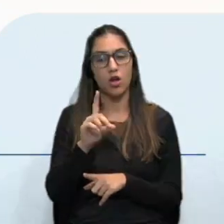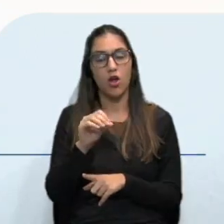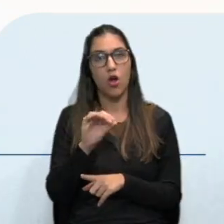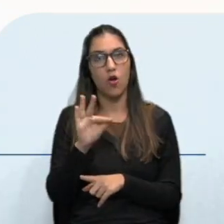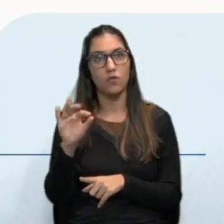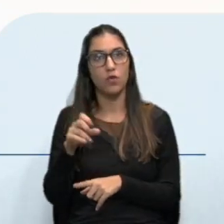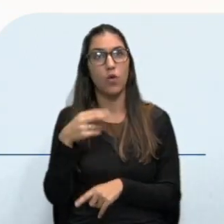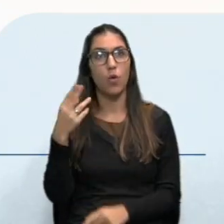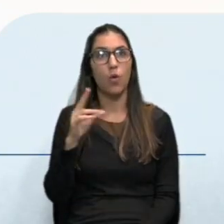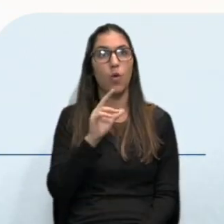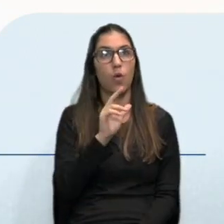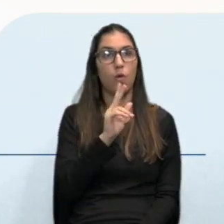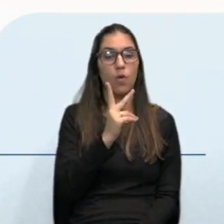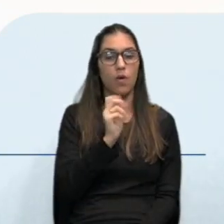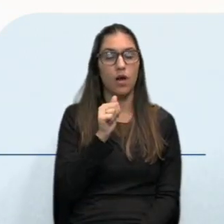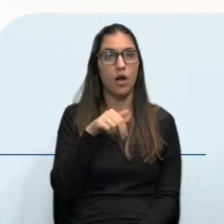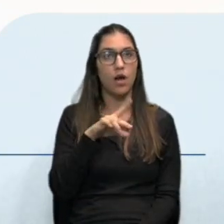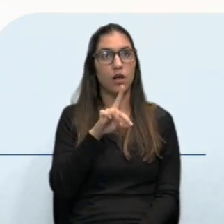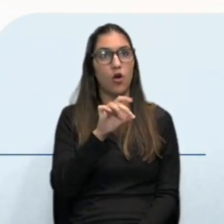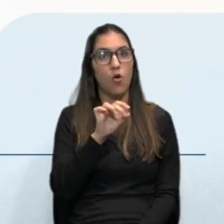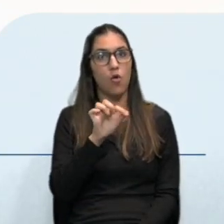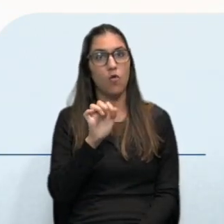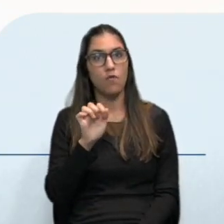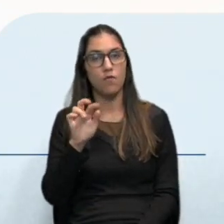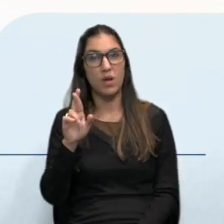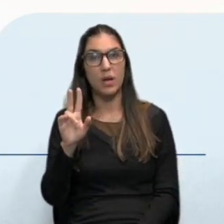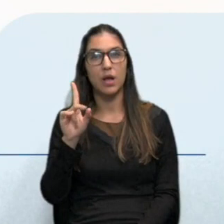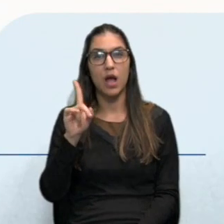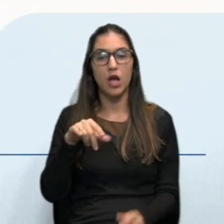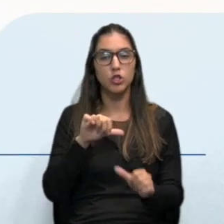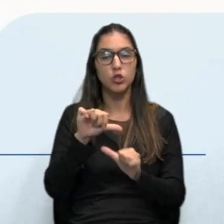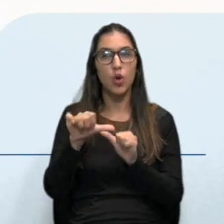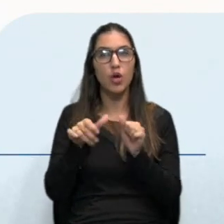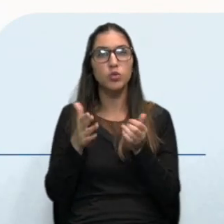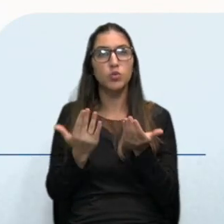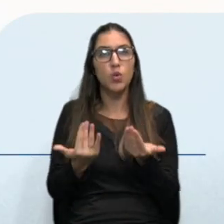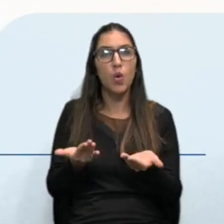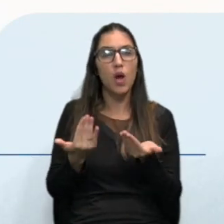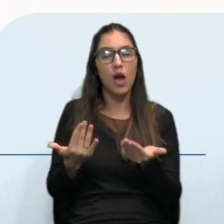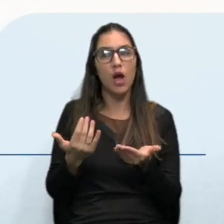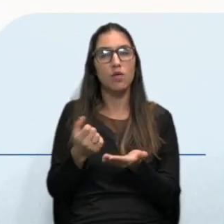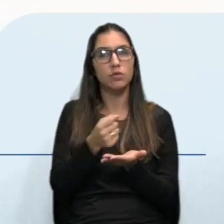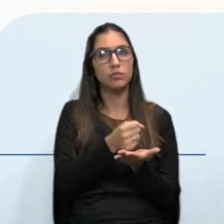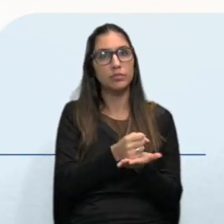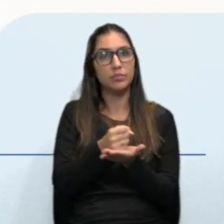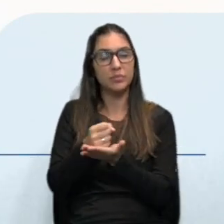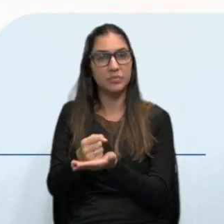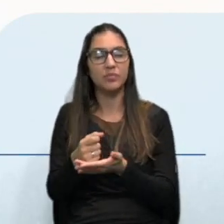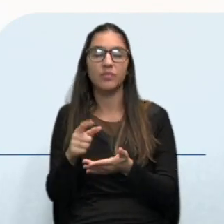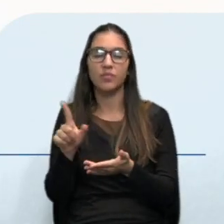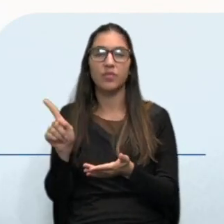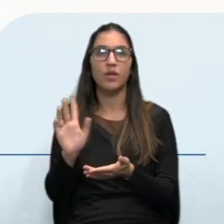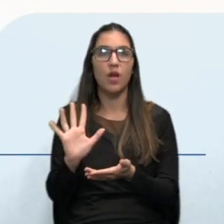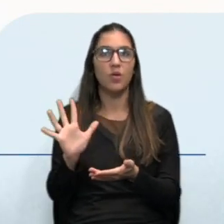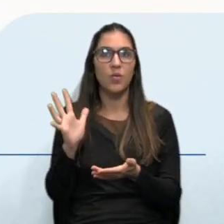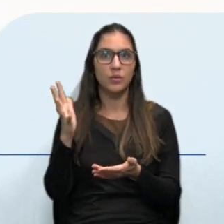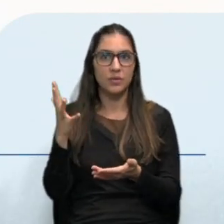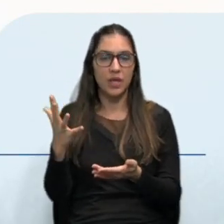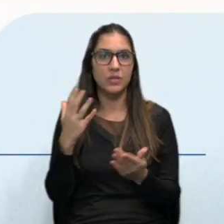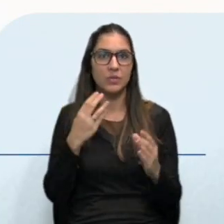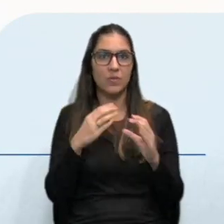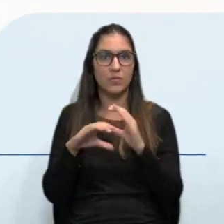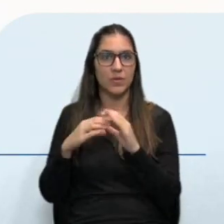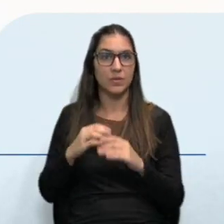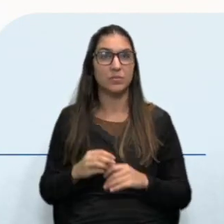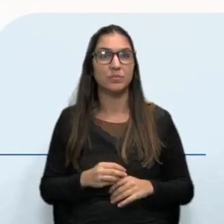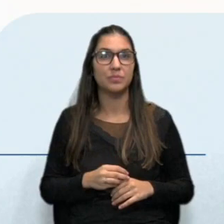ou handover, que é essa troca suave de uma estação radiobase para outra, e é assim que acontece a